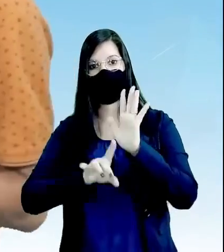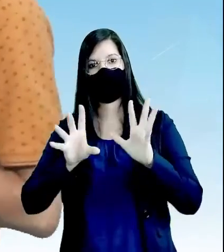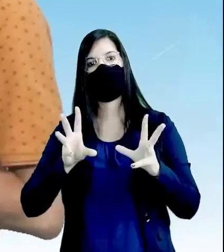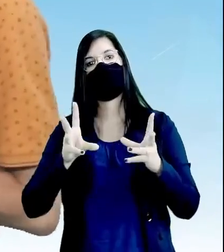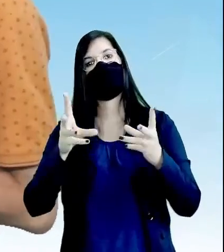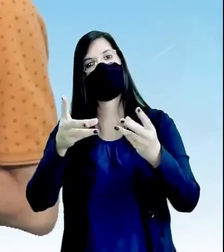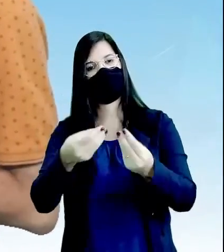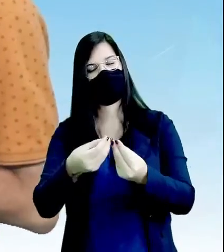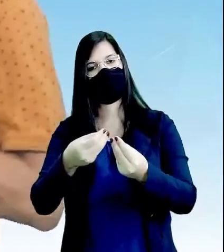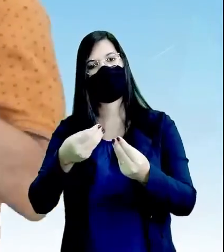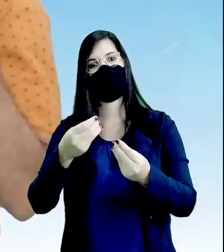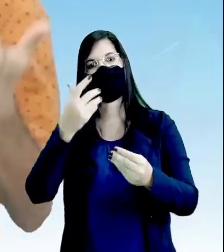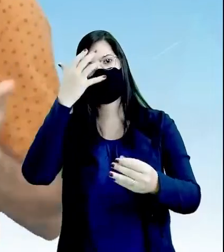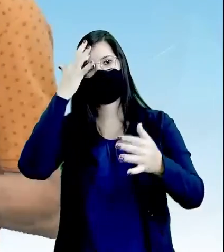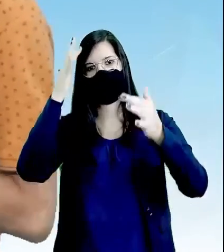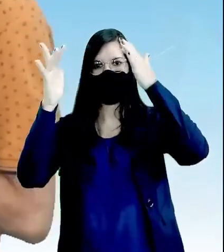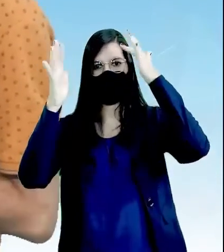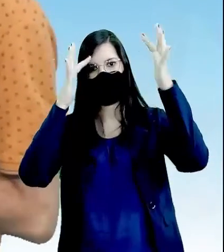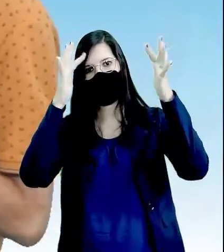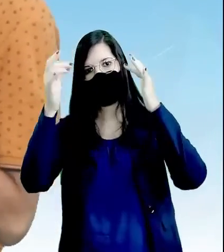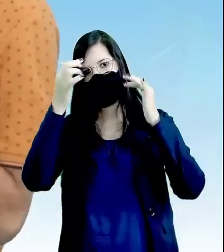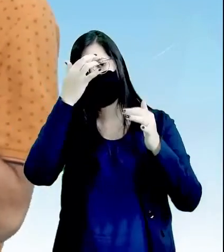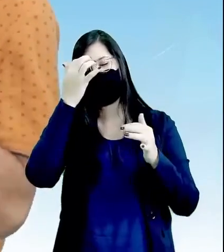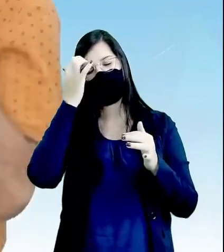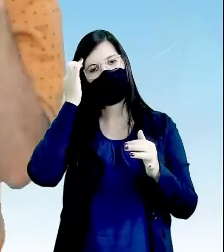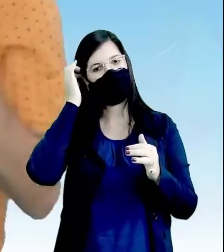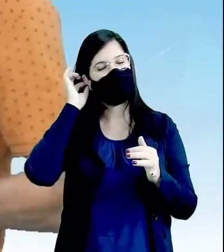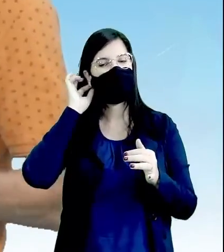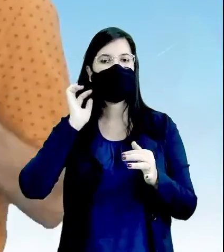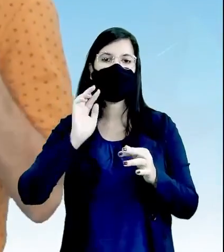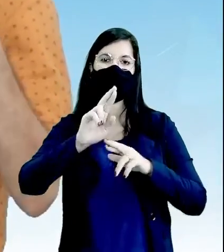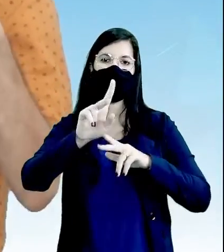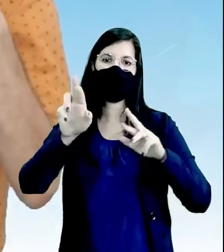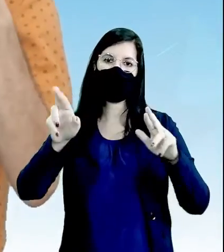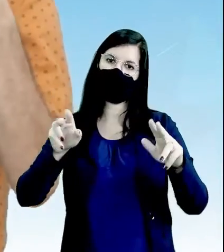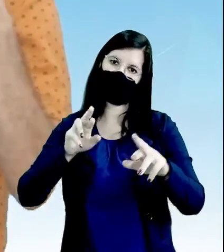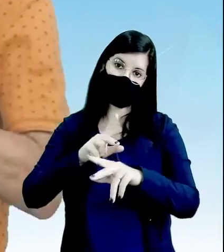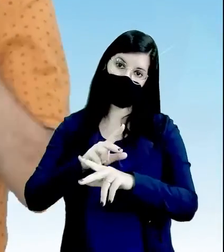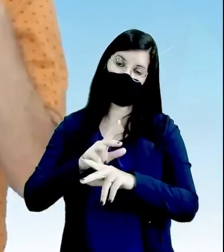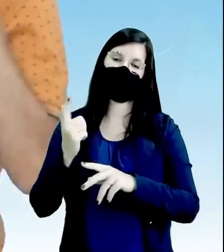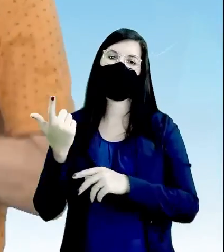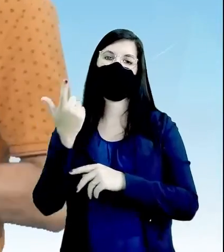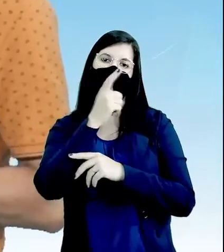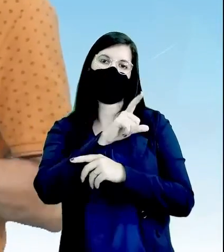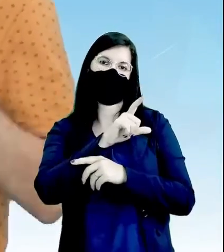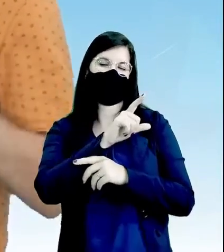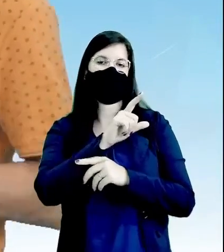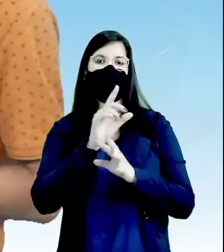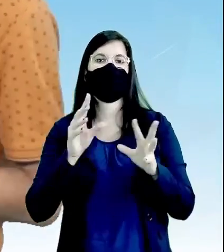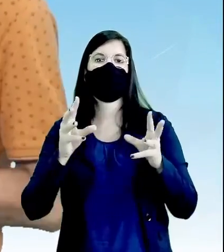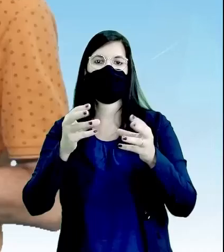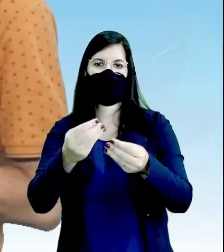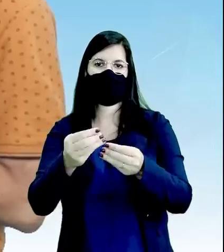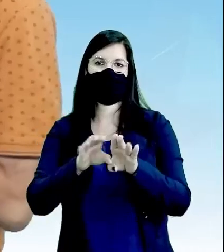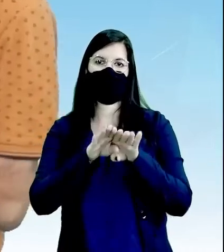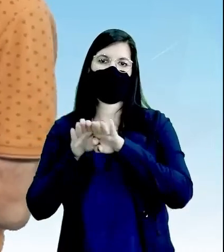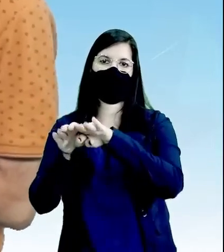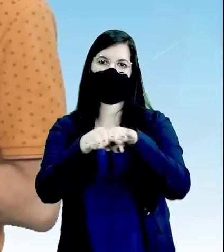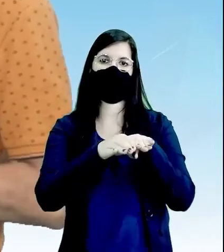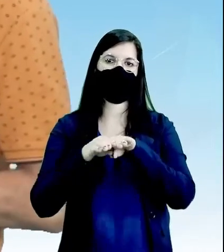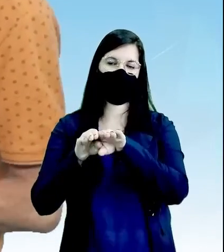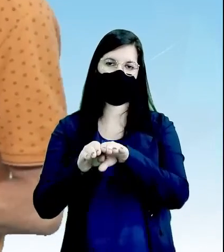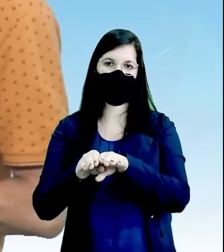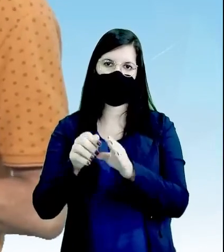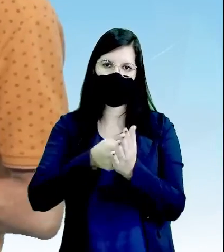todos pensamos, que todos pensem diferente de nós, mas que nós sejamos todos iguais e lutemos por ela, porque a